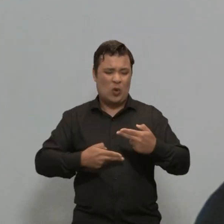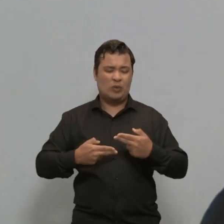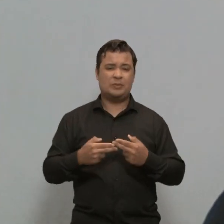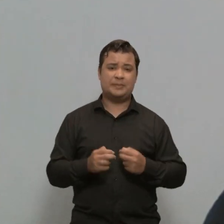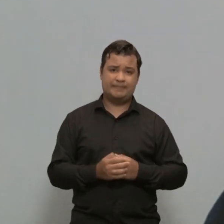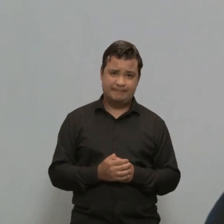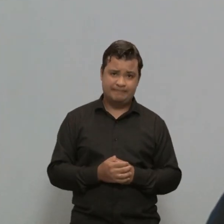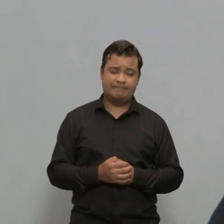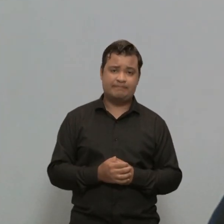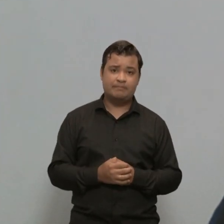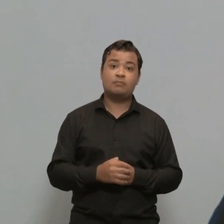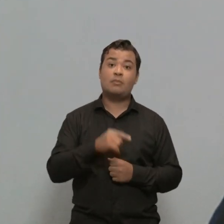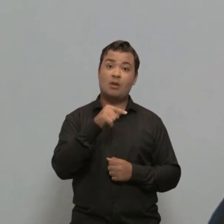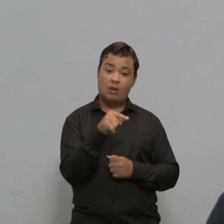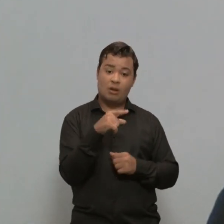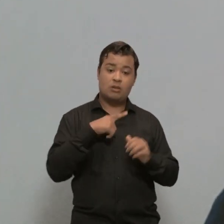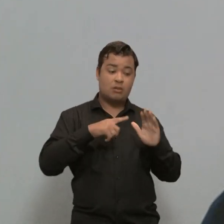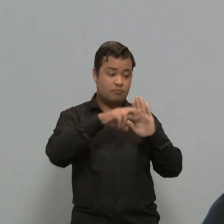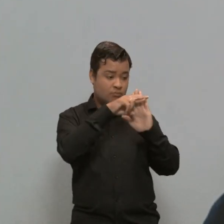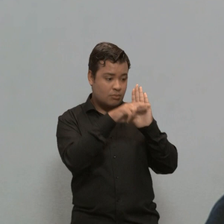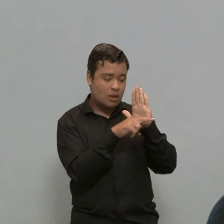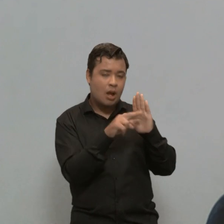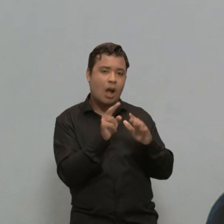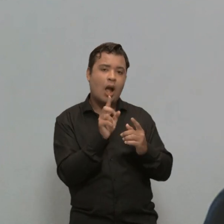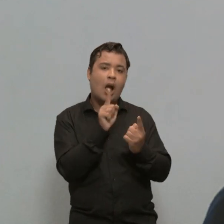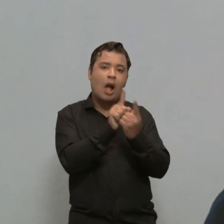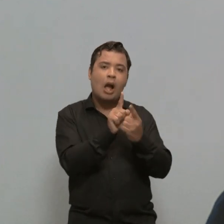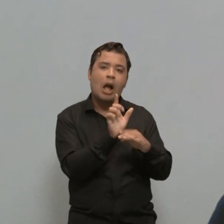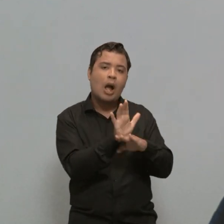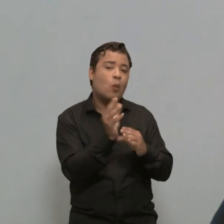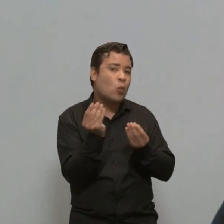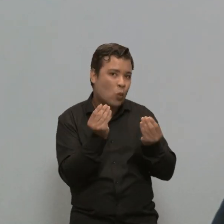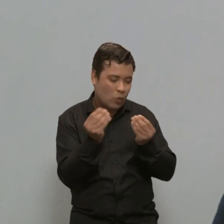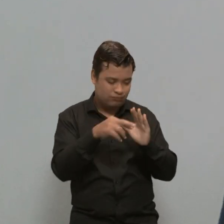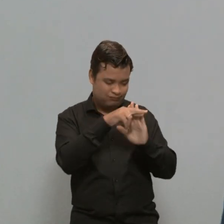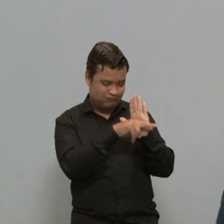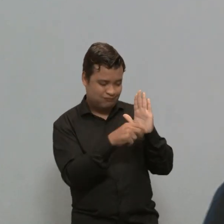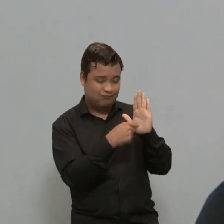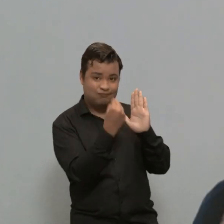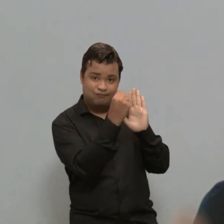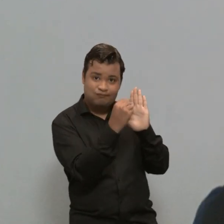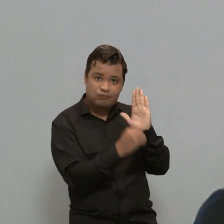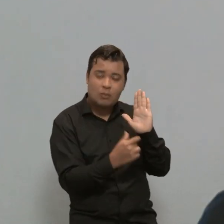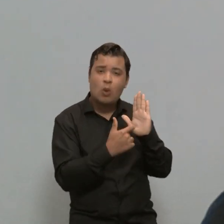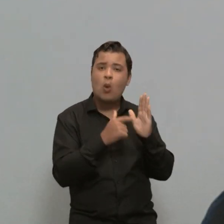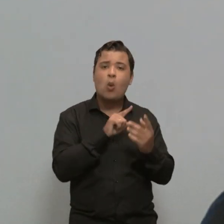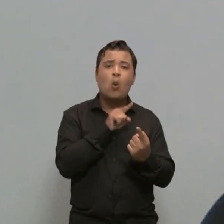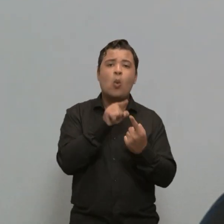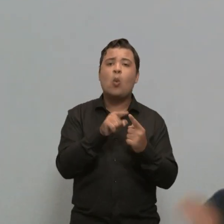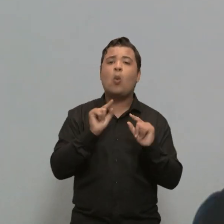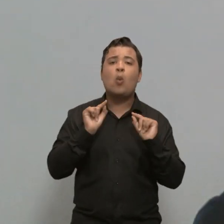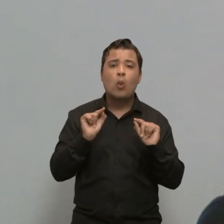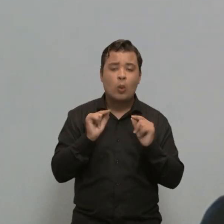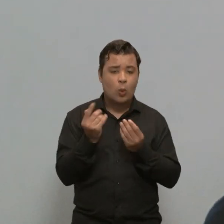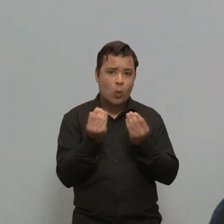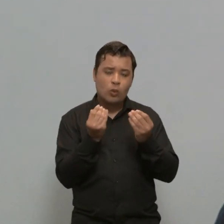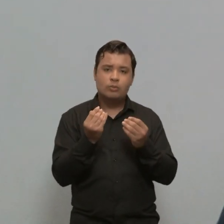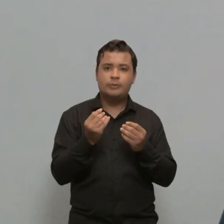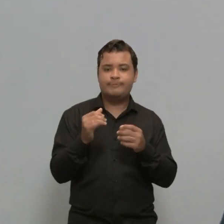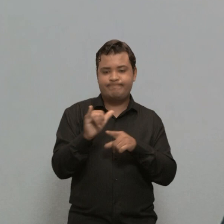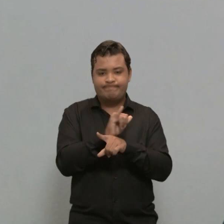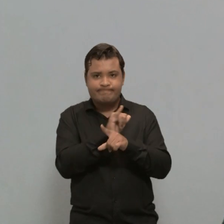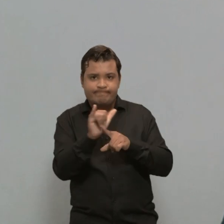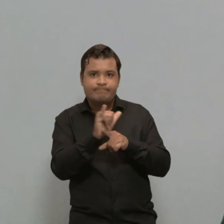protocolo, ele vem nesse sentido, de instrumentalizar, orientar